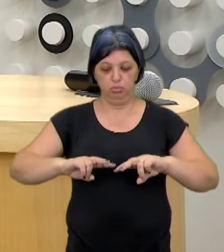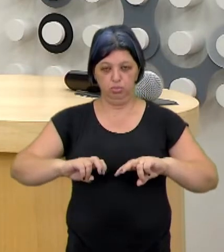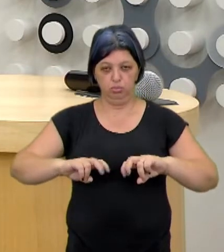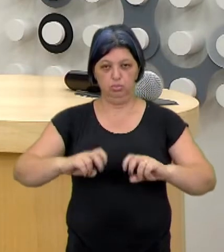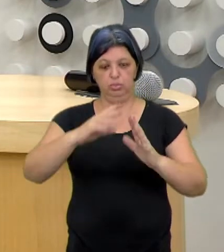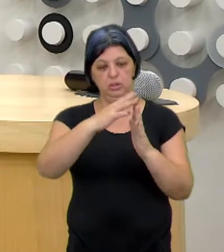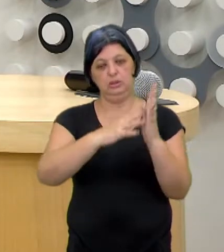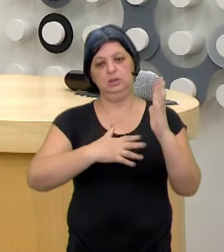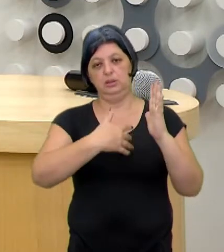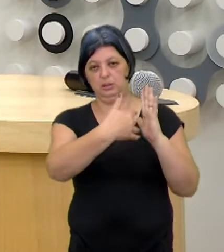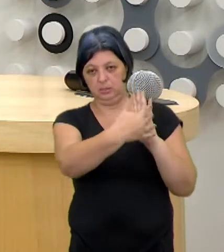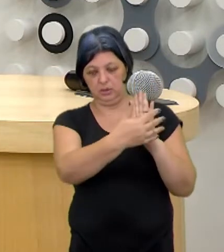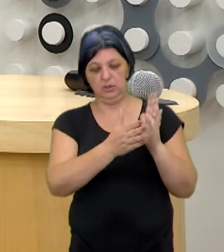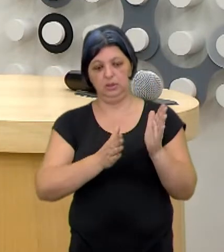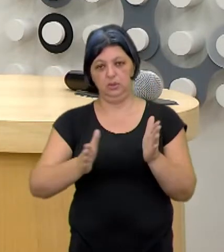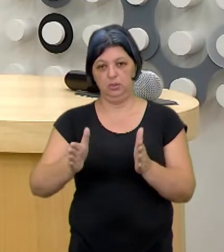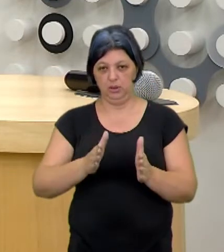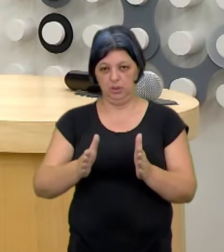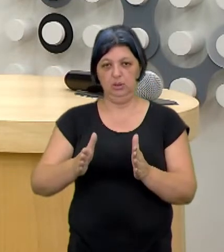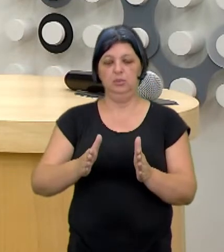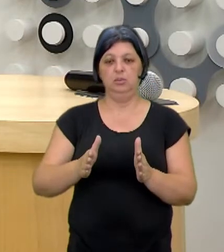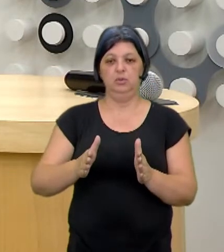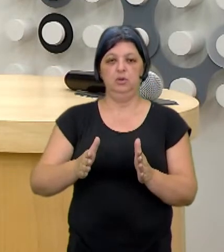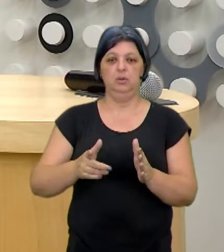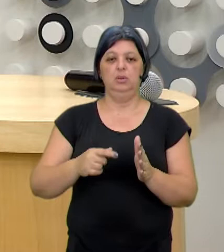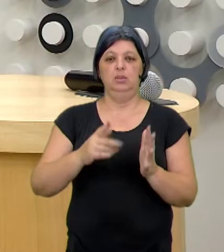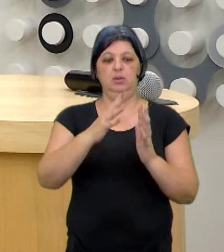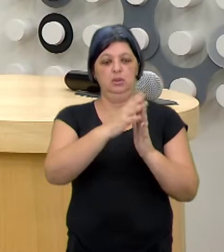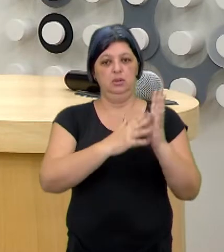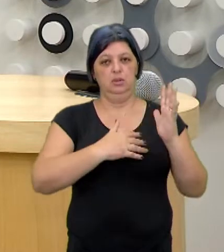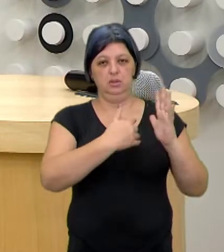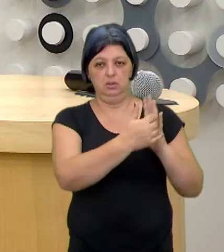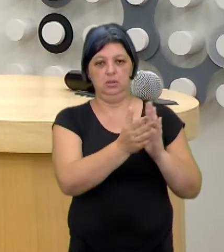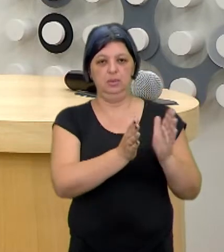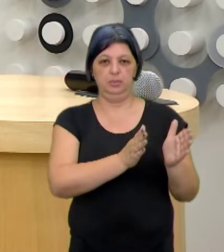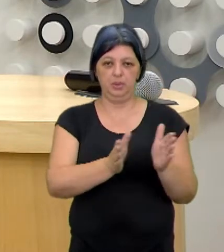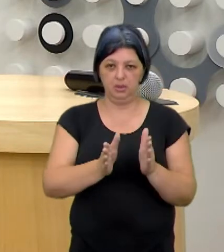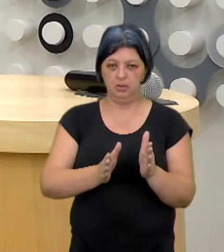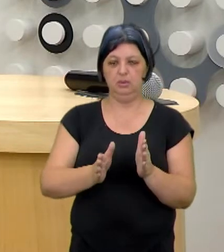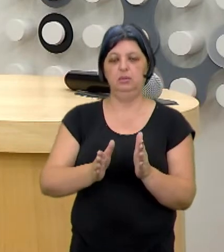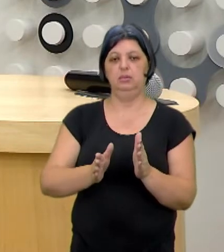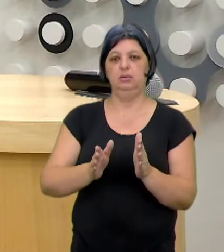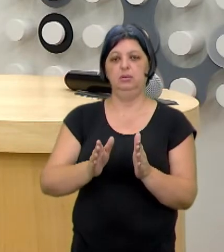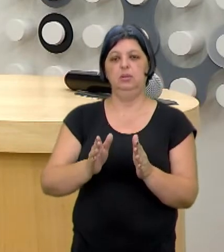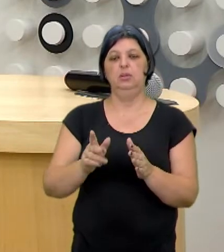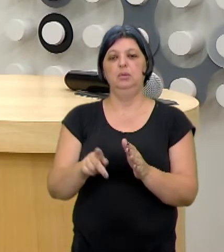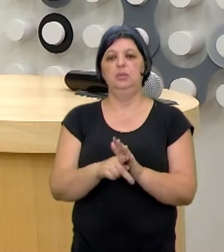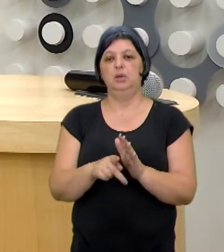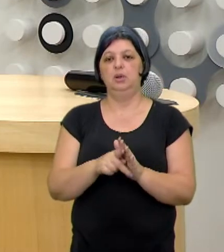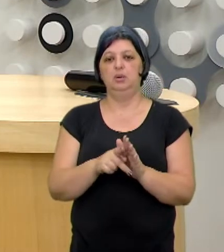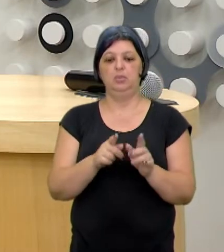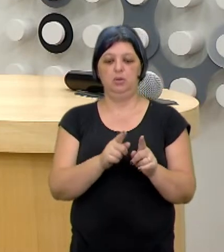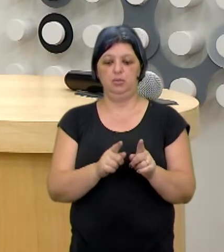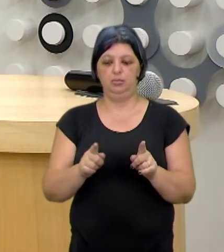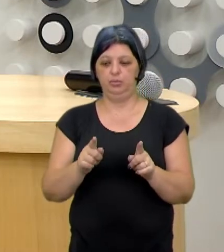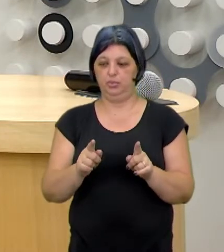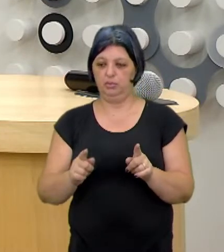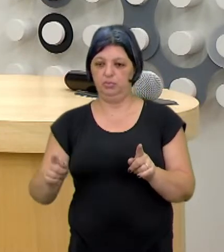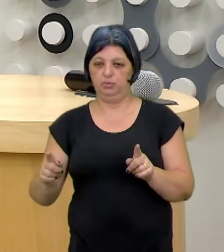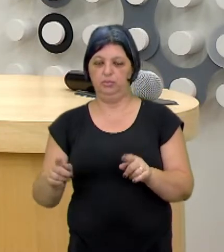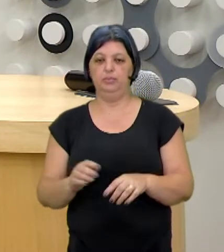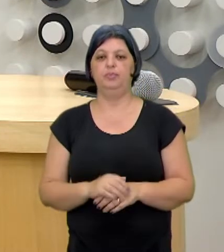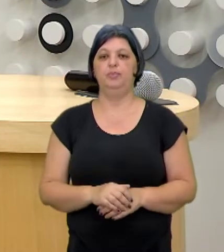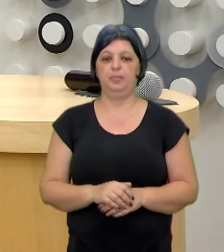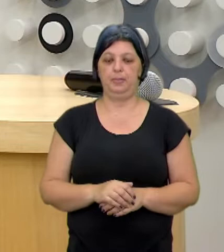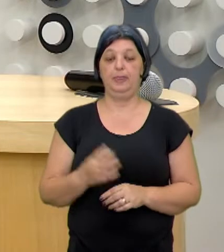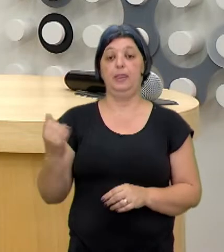tabela do tempo geológico, que ela é dividida aí em eos, em períodos, em eras, né? Então é importante sempre dar aí